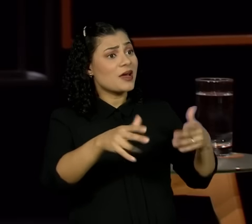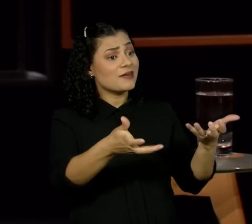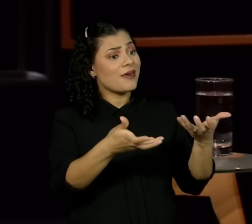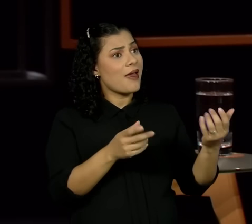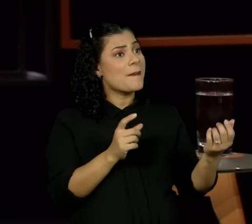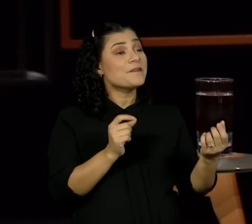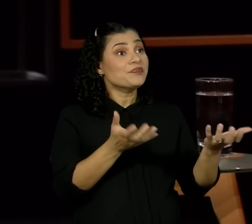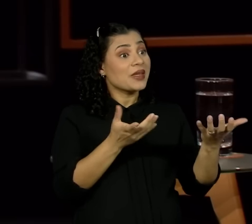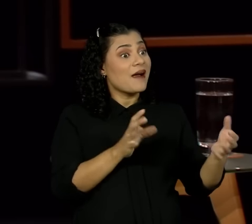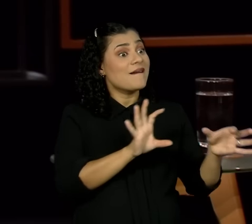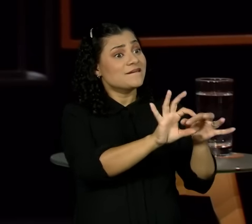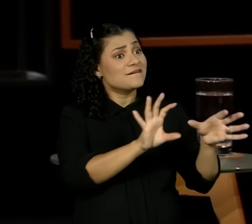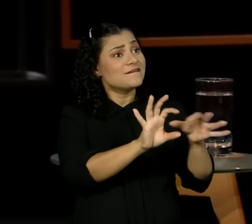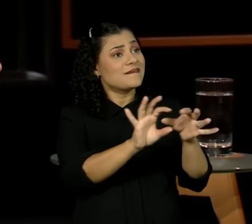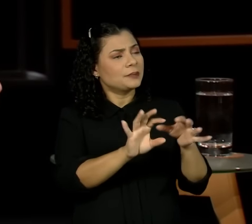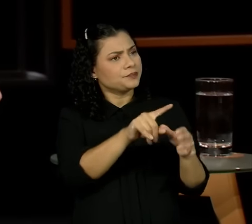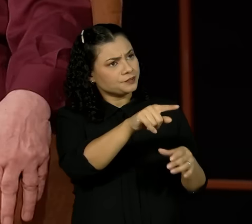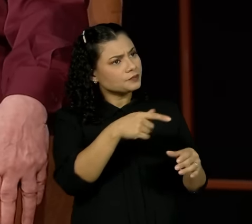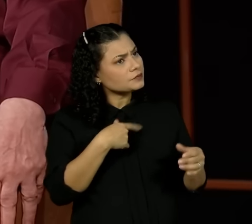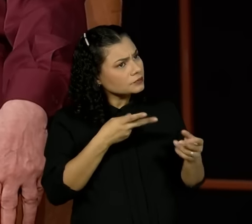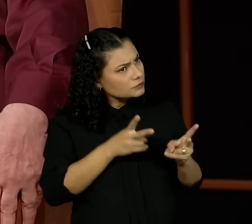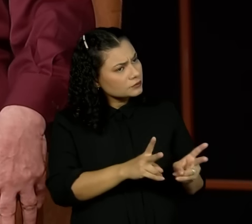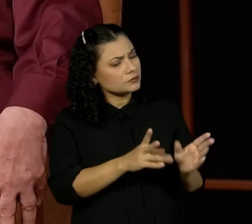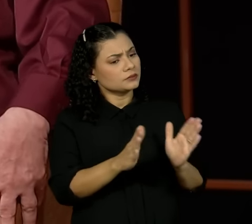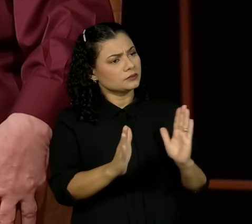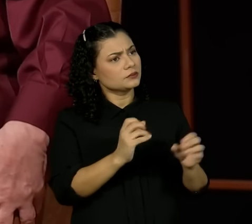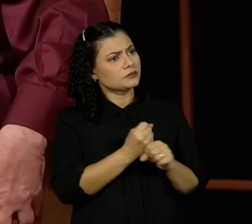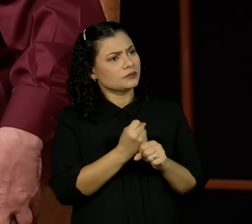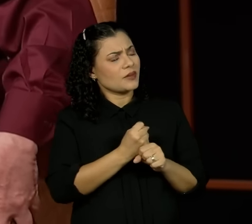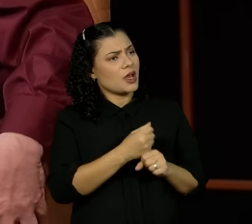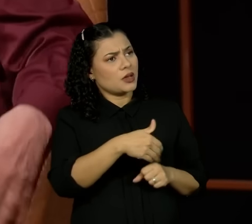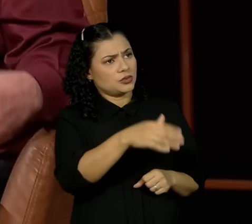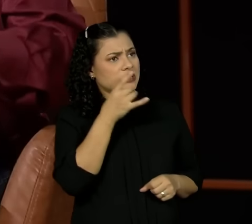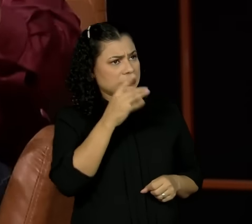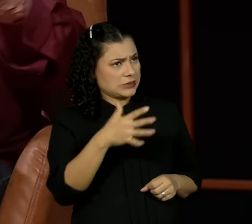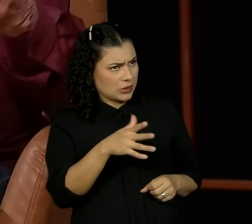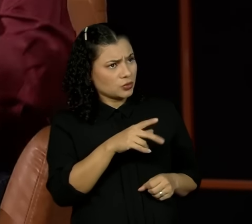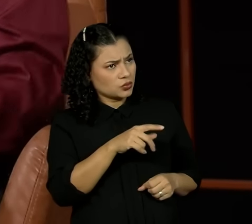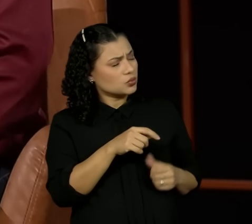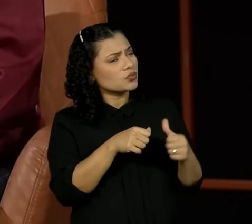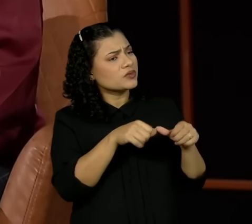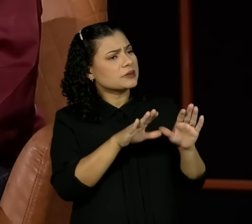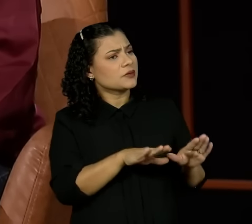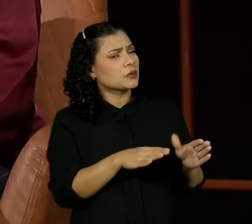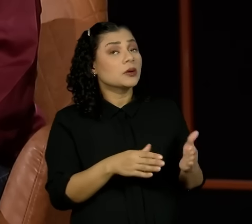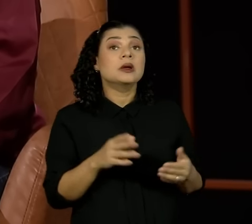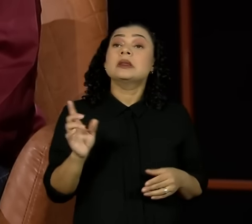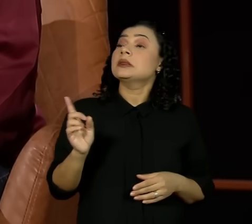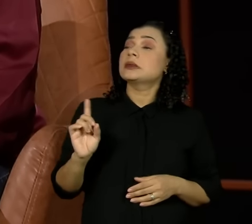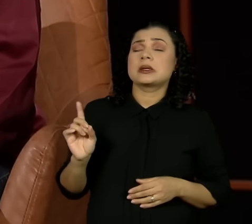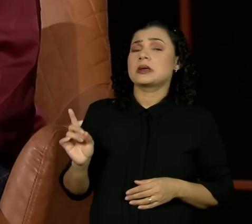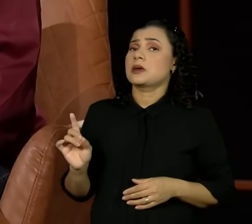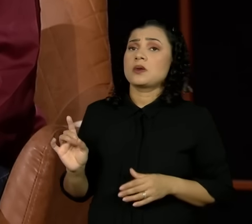nesse mundo do teatro amador bastante tempo em Santos? Não, porque eu aí imaginei, eu não tinha grandes